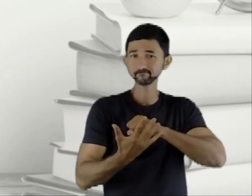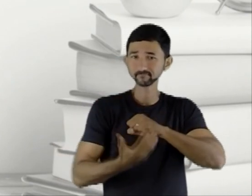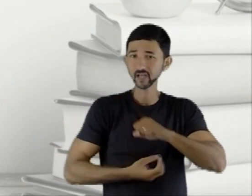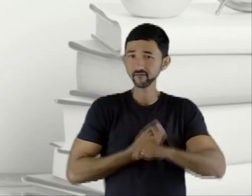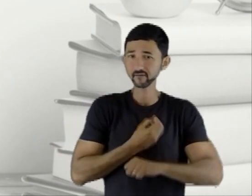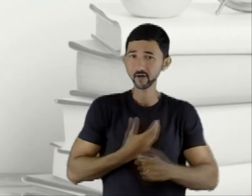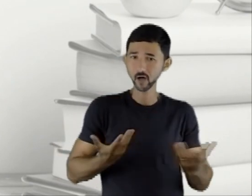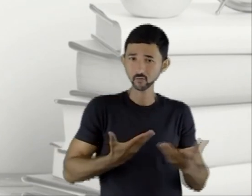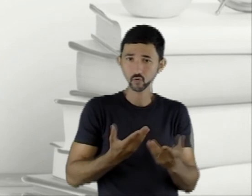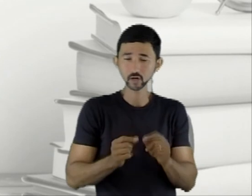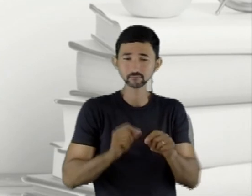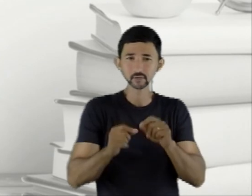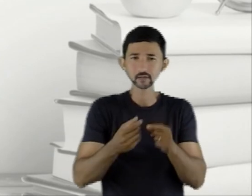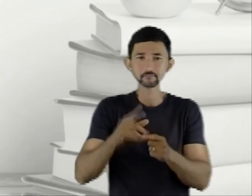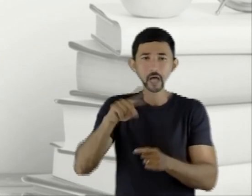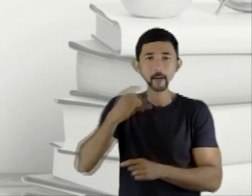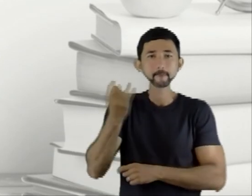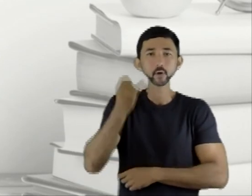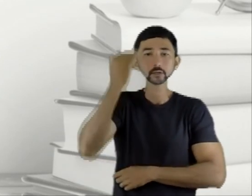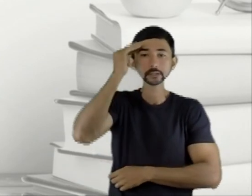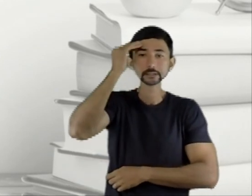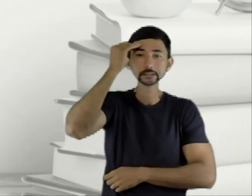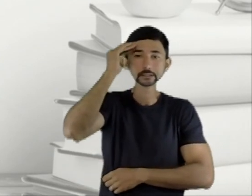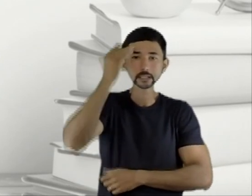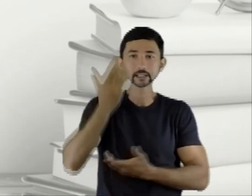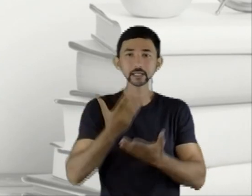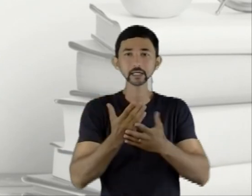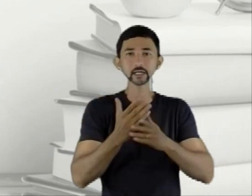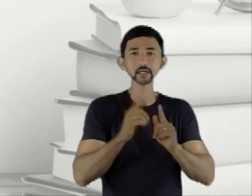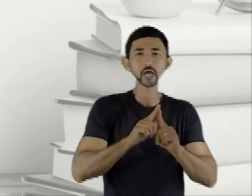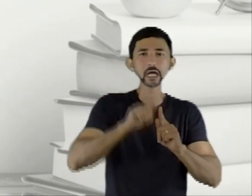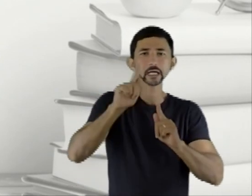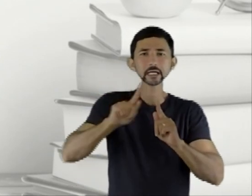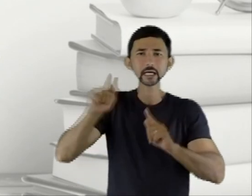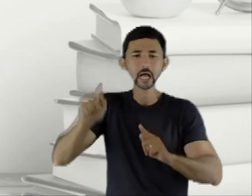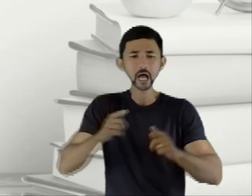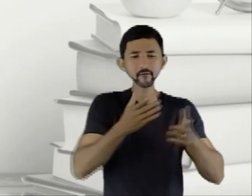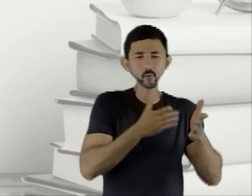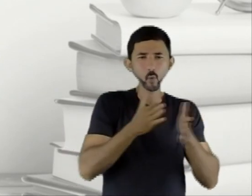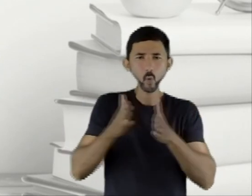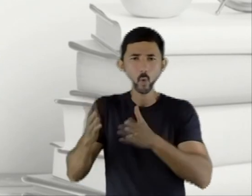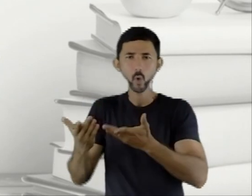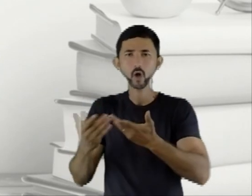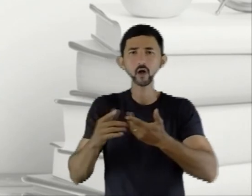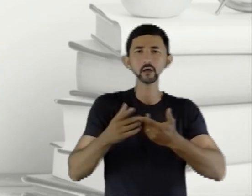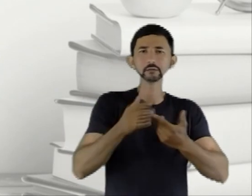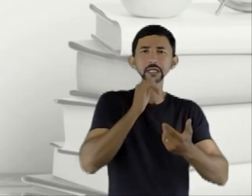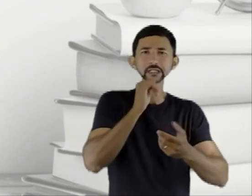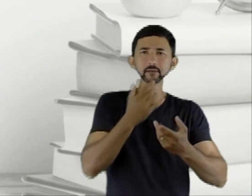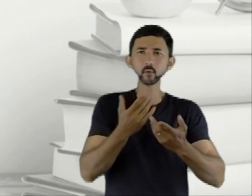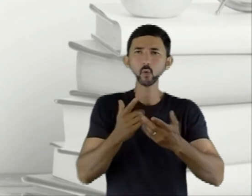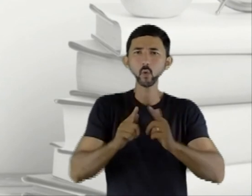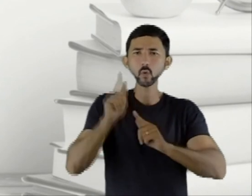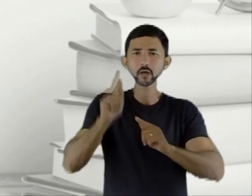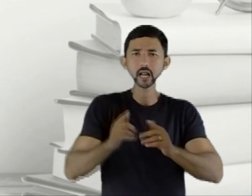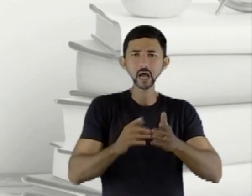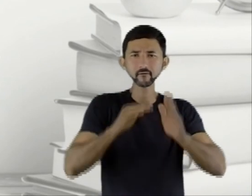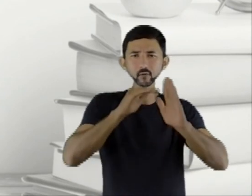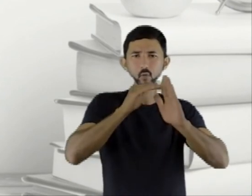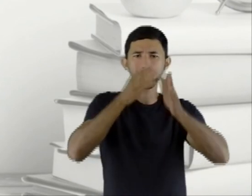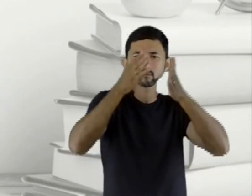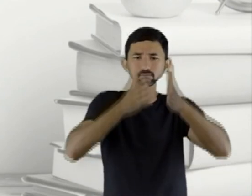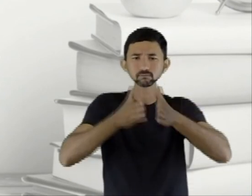Então, é importante você entender quando é que um gráfico de setor é mais importante, quando é que um gráfico de coluna é